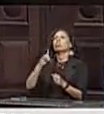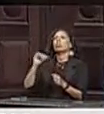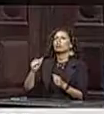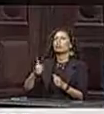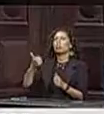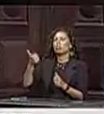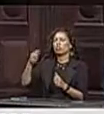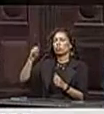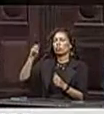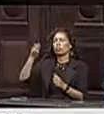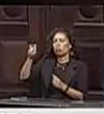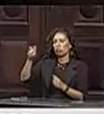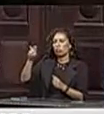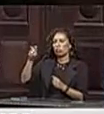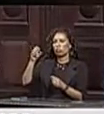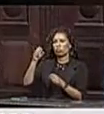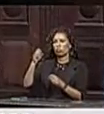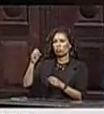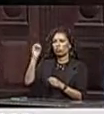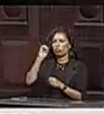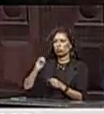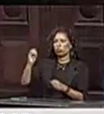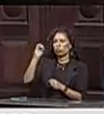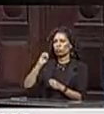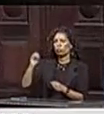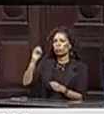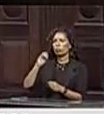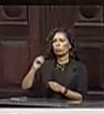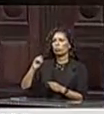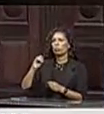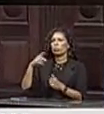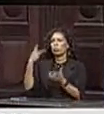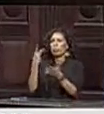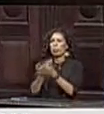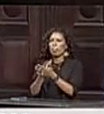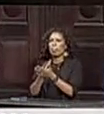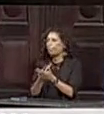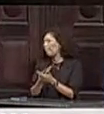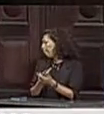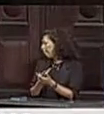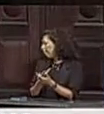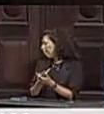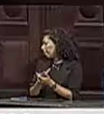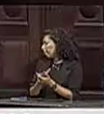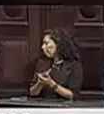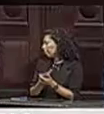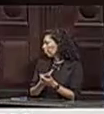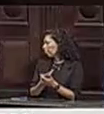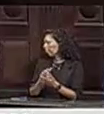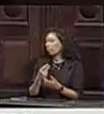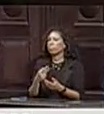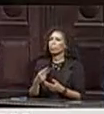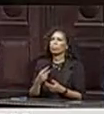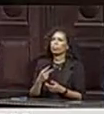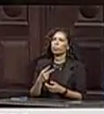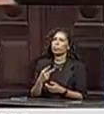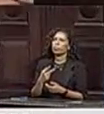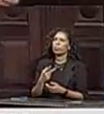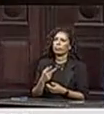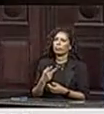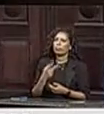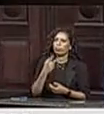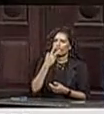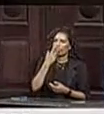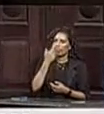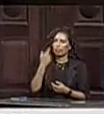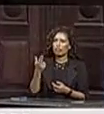88, que incluiu os direitos dos trabalhadores como cláusulas pétreas. E agora, com o apoio da